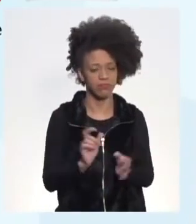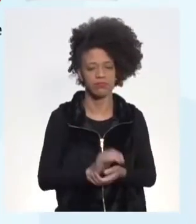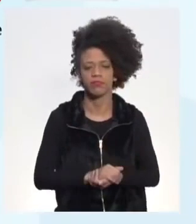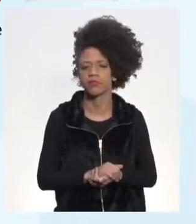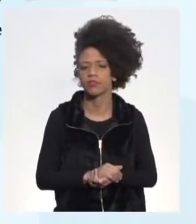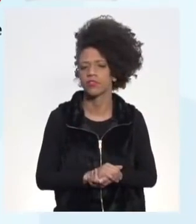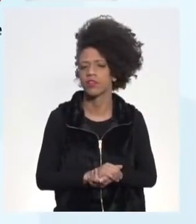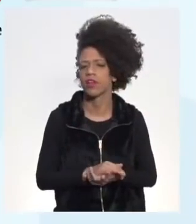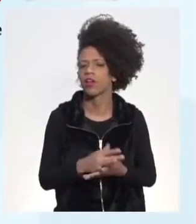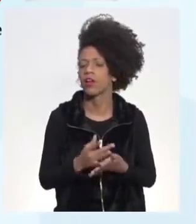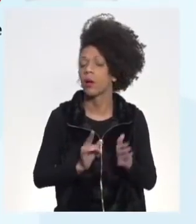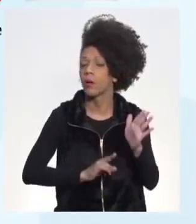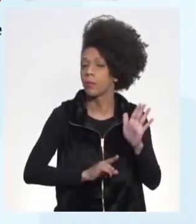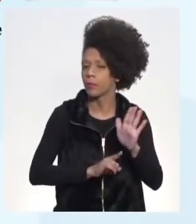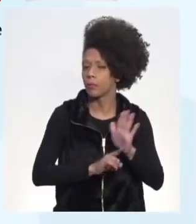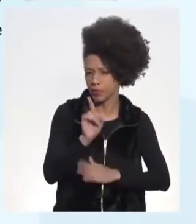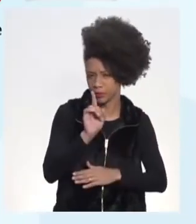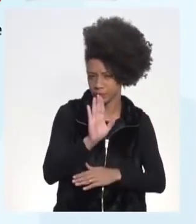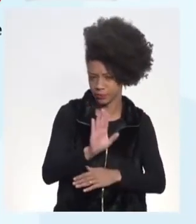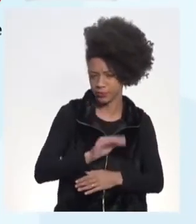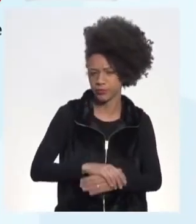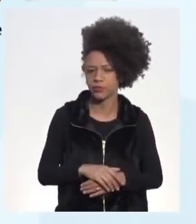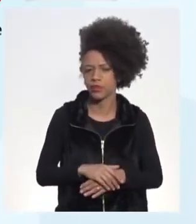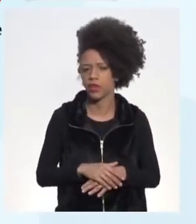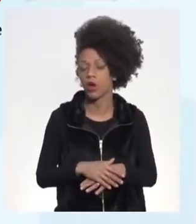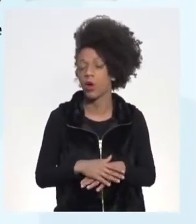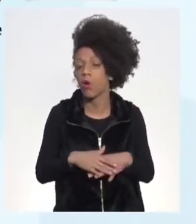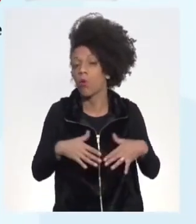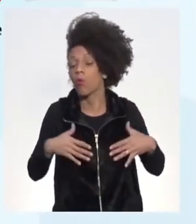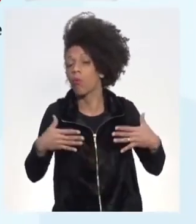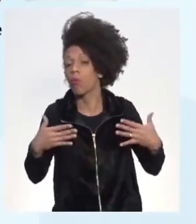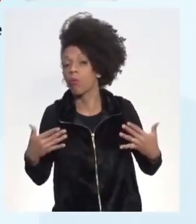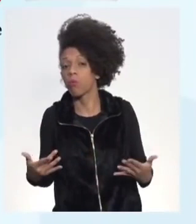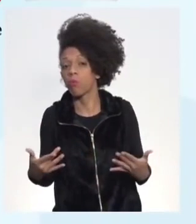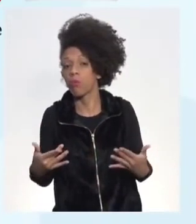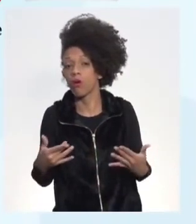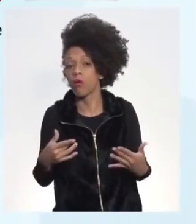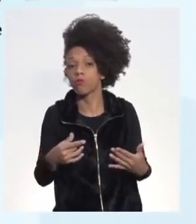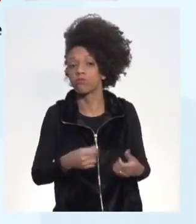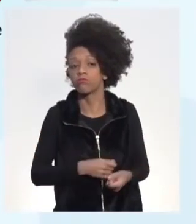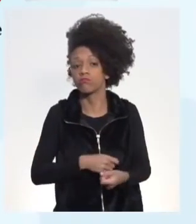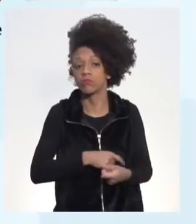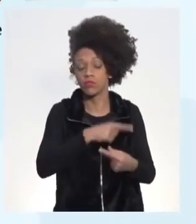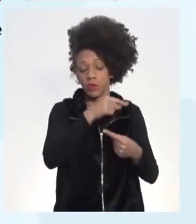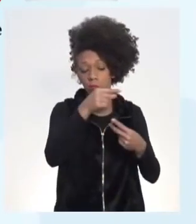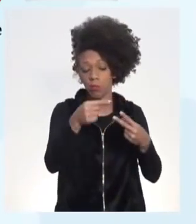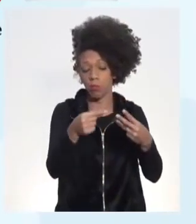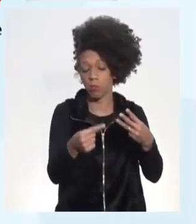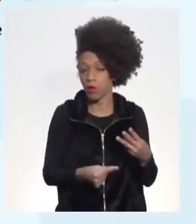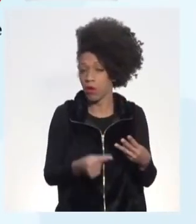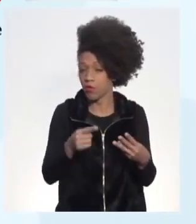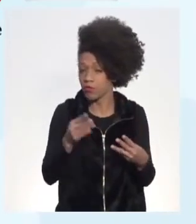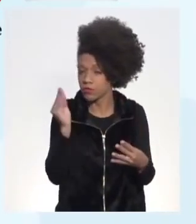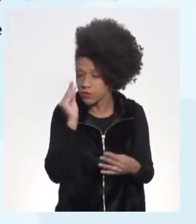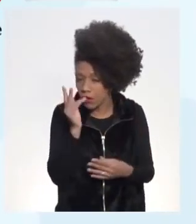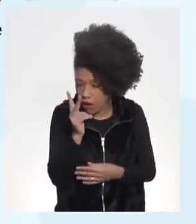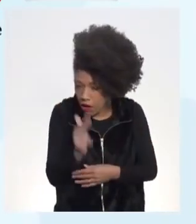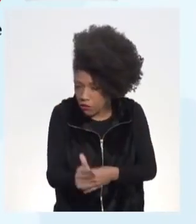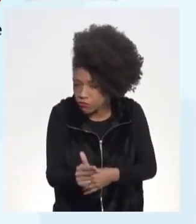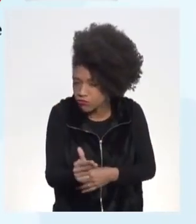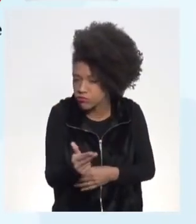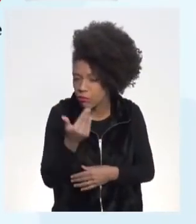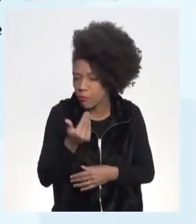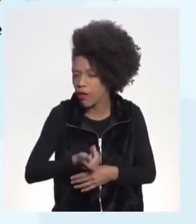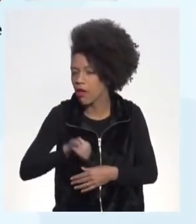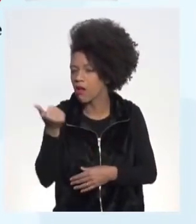é a questão? Qual das opções você acha mais vantajosa e por